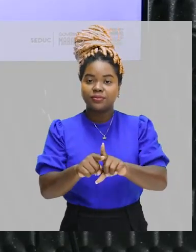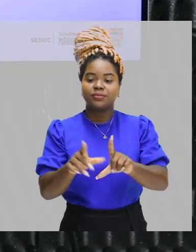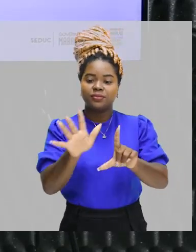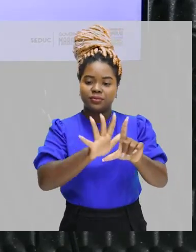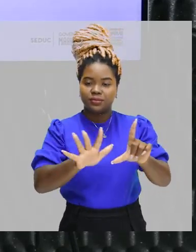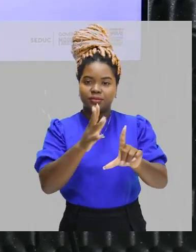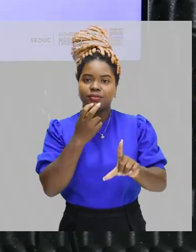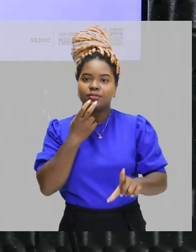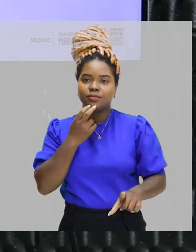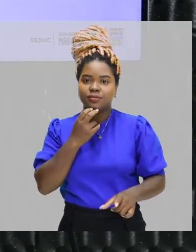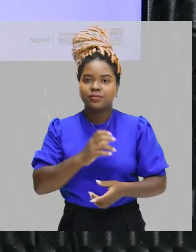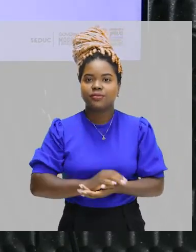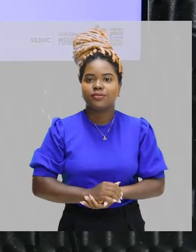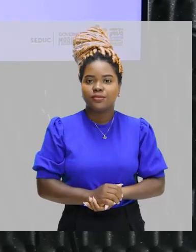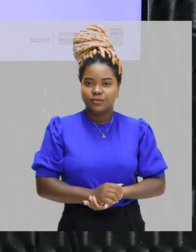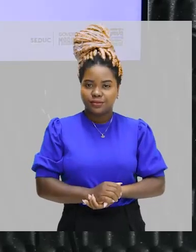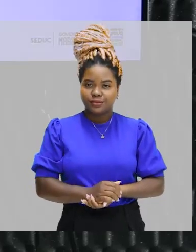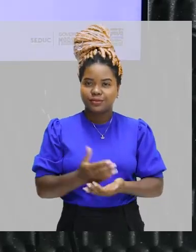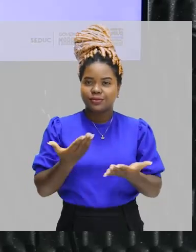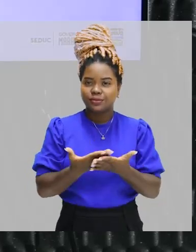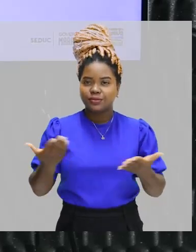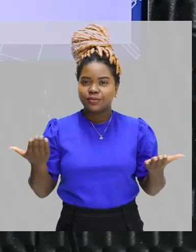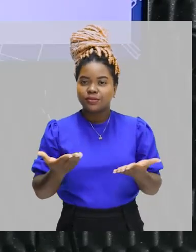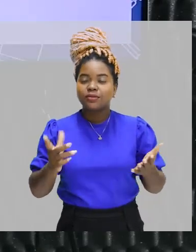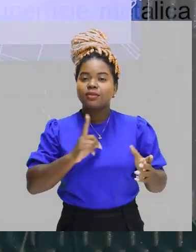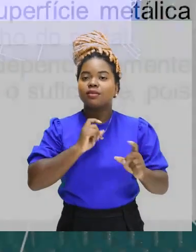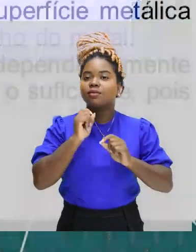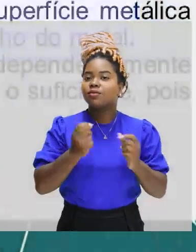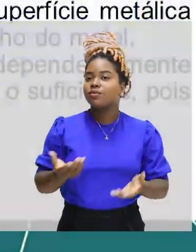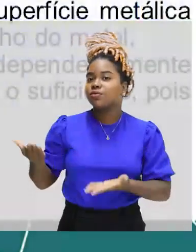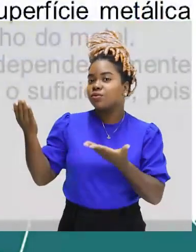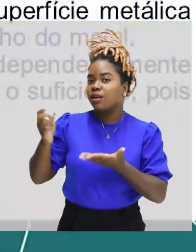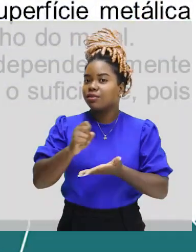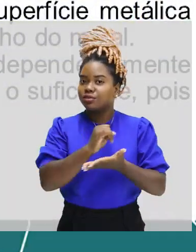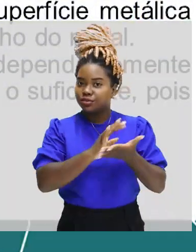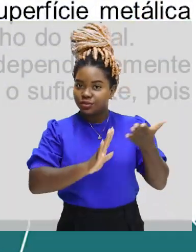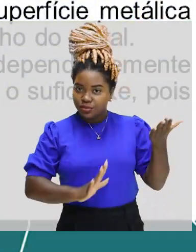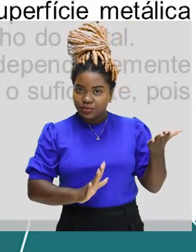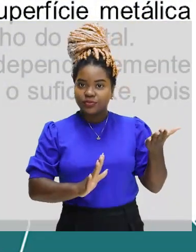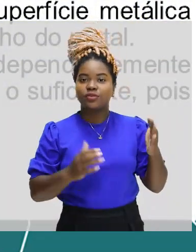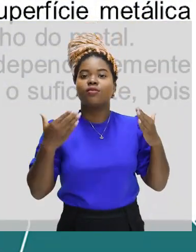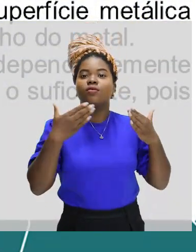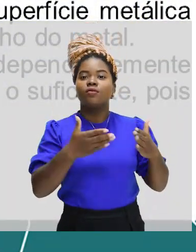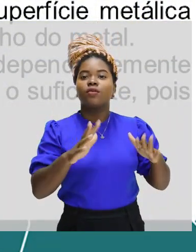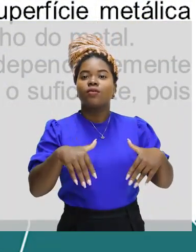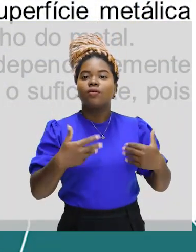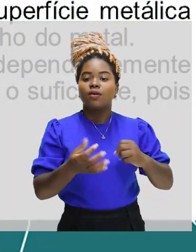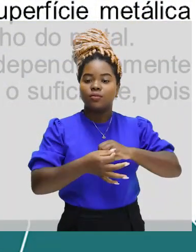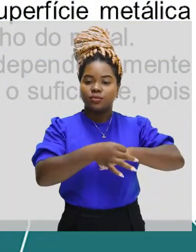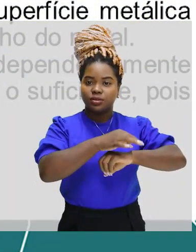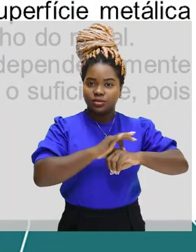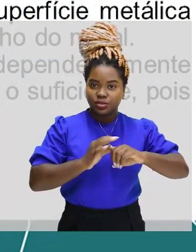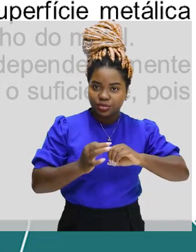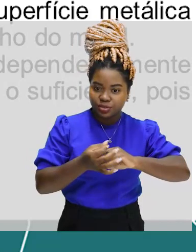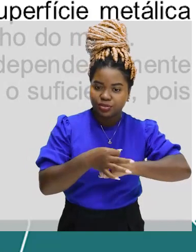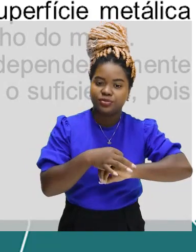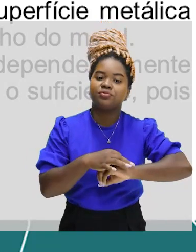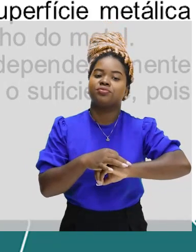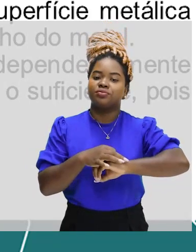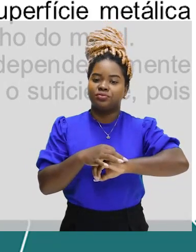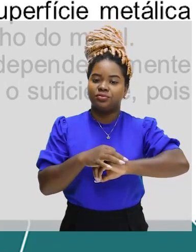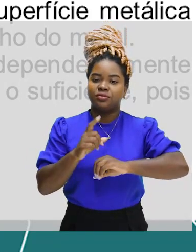Dias. Bom, na aula de hoje, nós vamos responder exercícios sobre as partículas mensageiras, né? Que são os fótons,